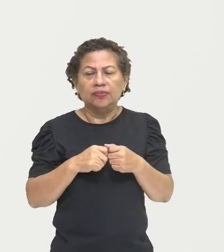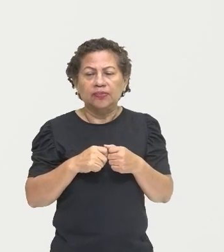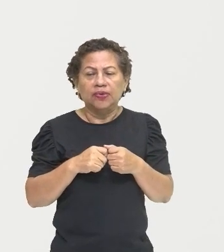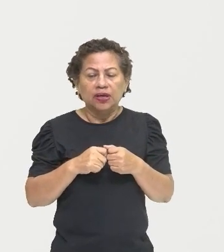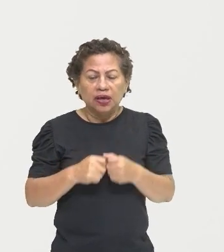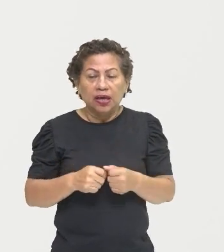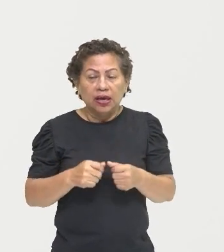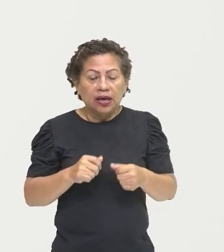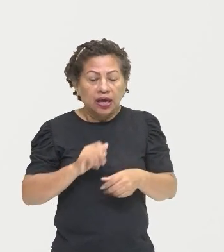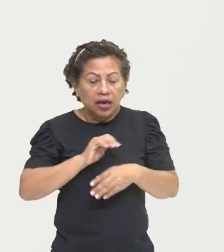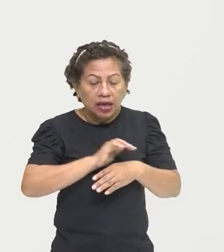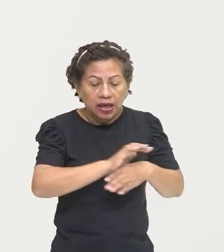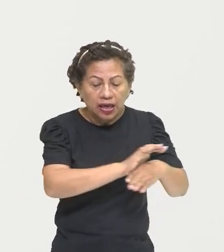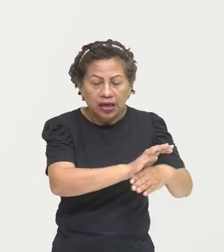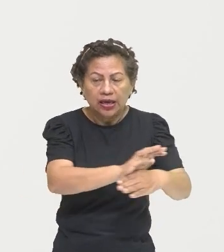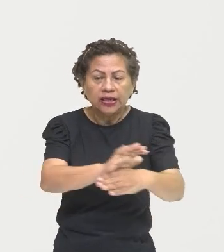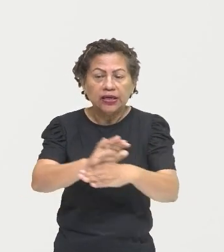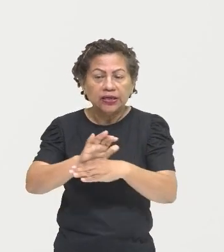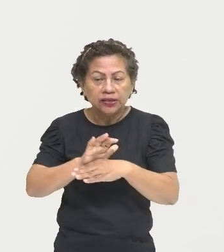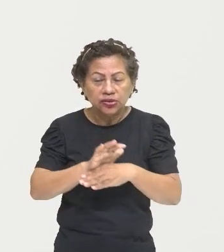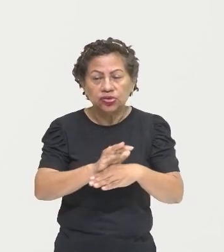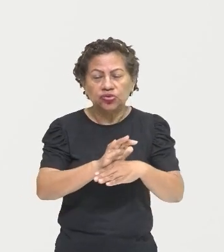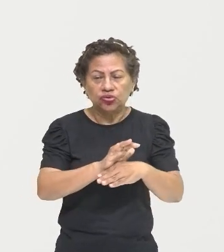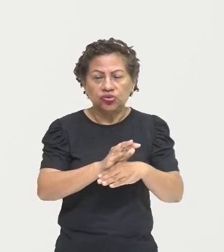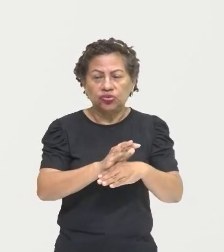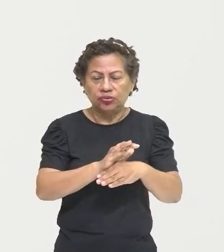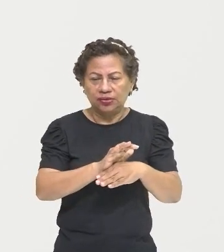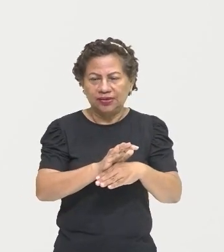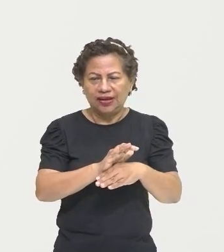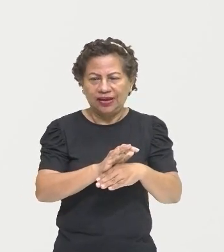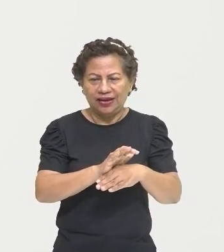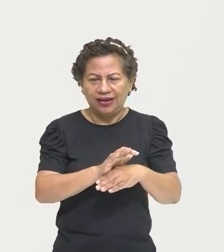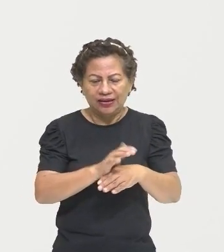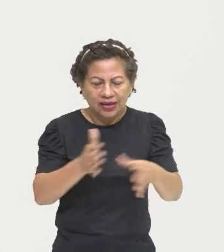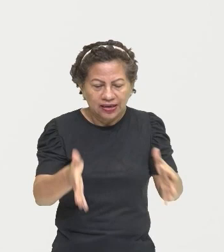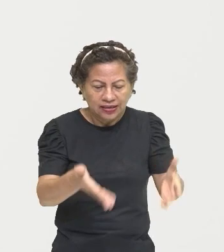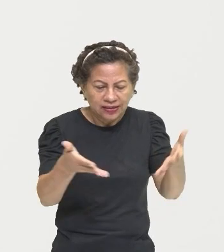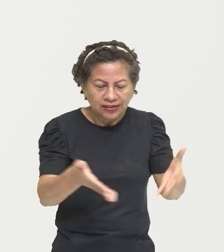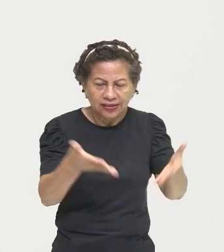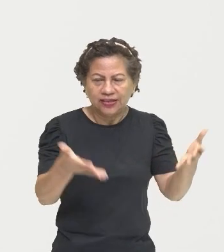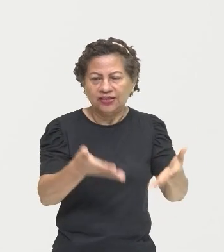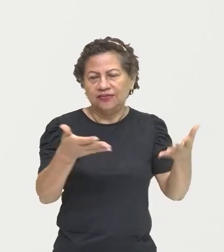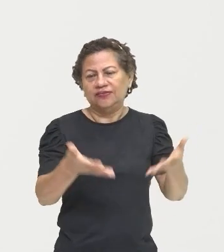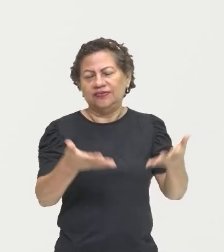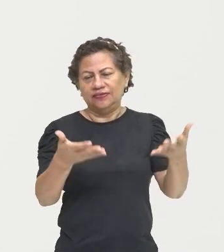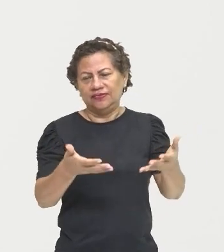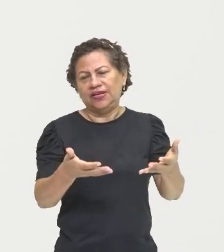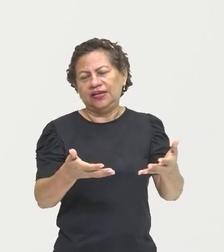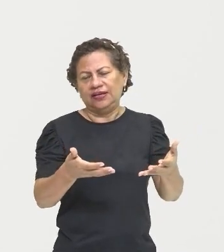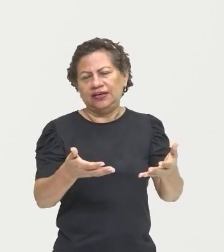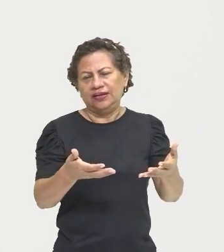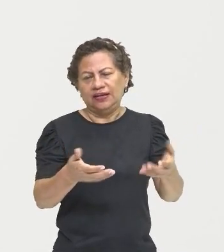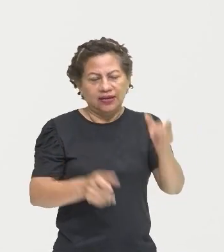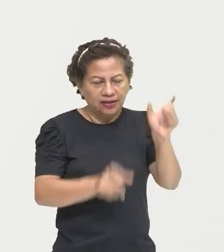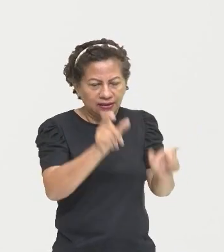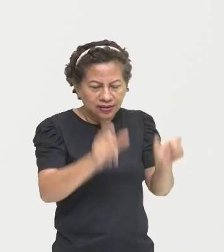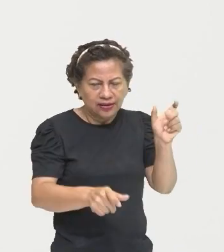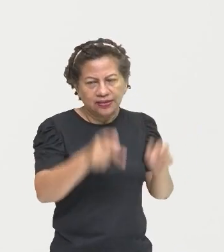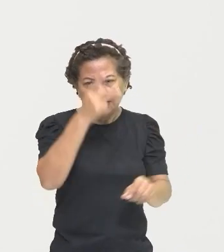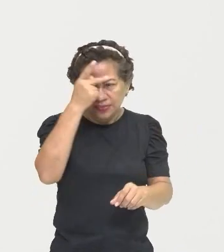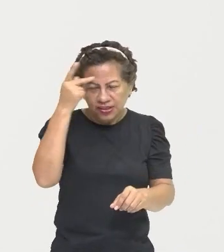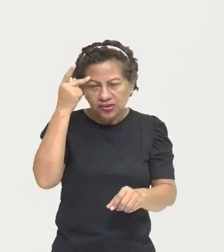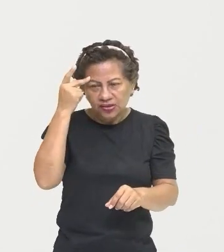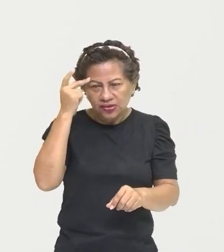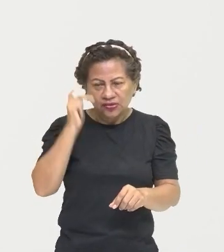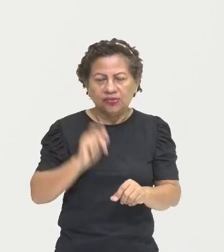realizar pressão no Estado para que ele faça a reforma agrária. Tudo bem?